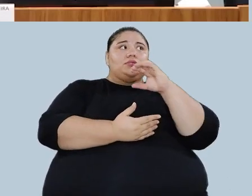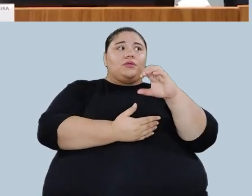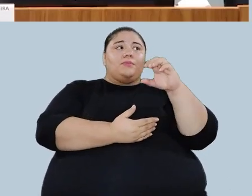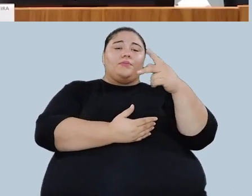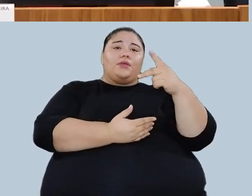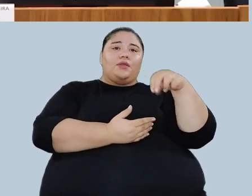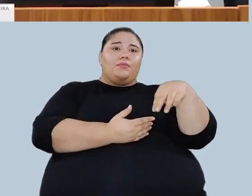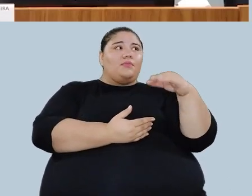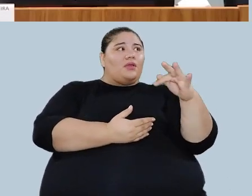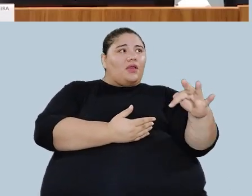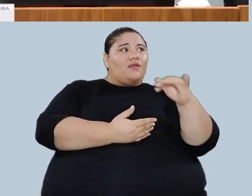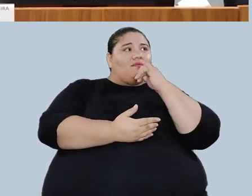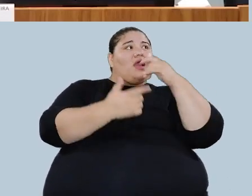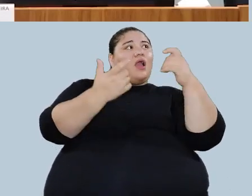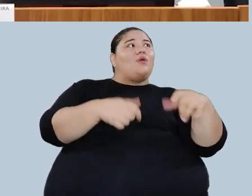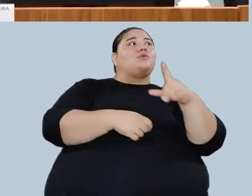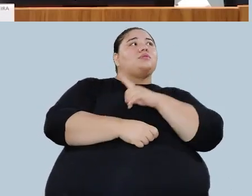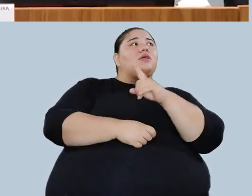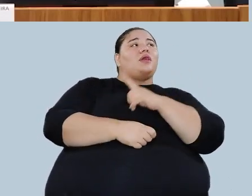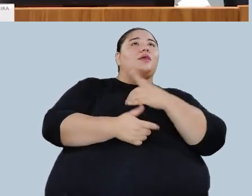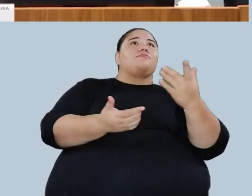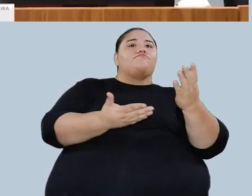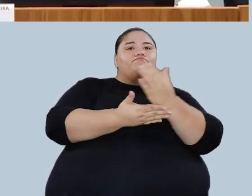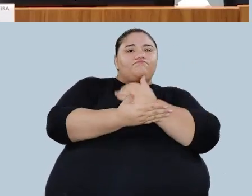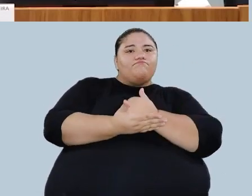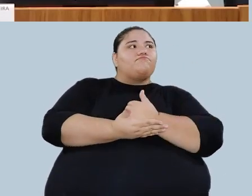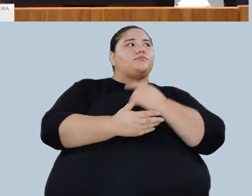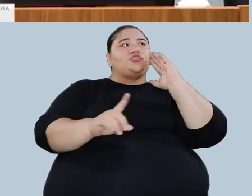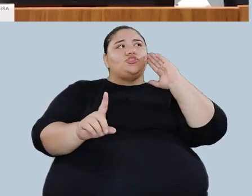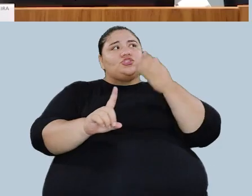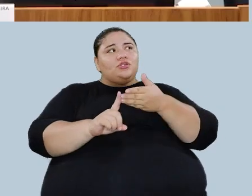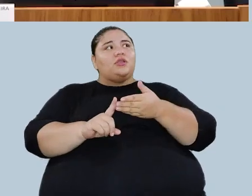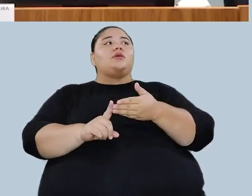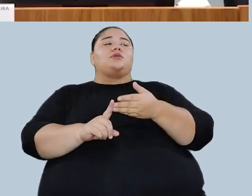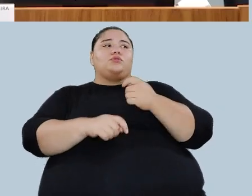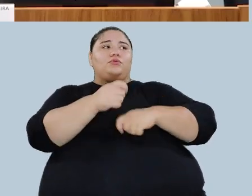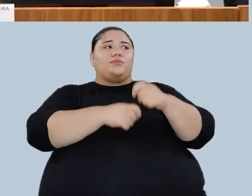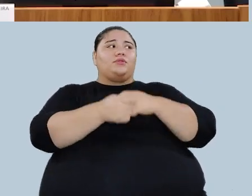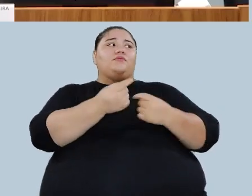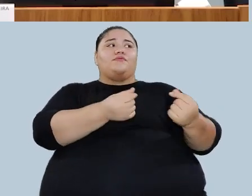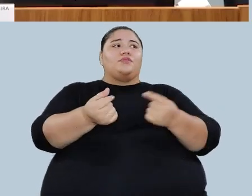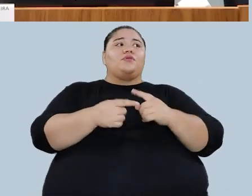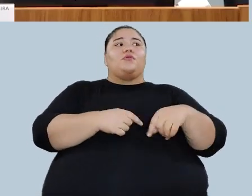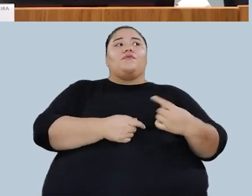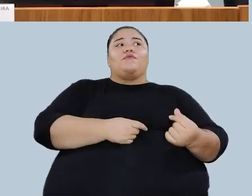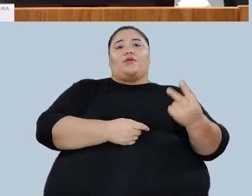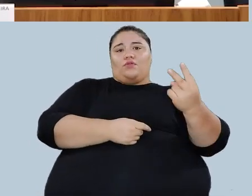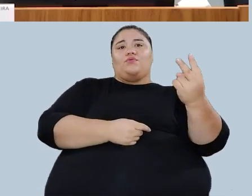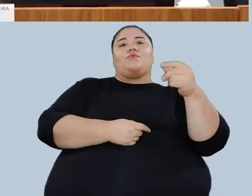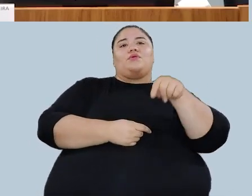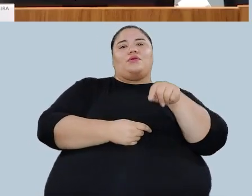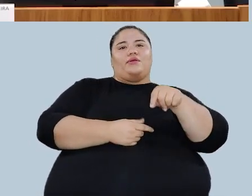CPMF, né, onde há uma retenção imediata com a operação financeira daquele valor do tributo